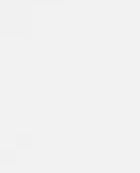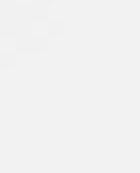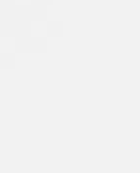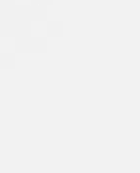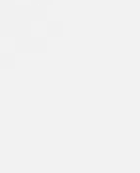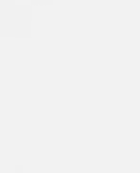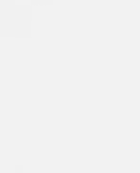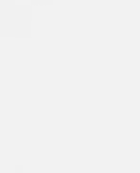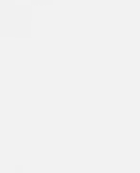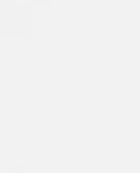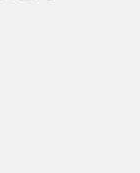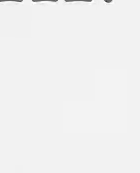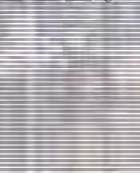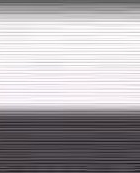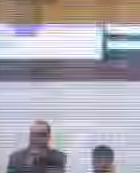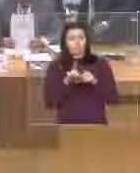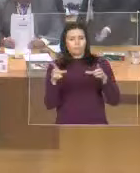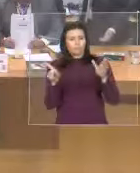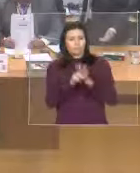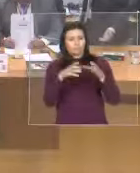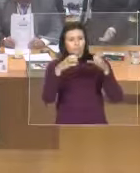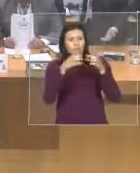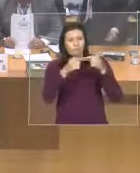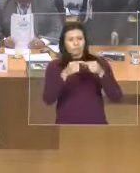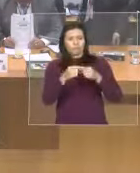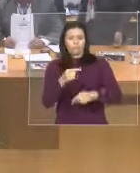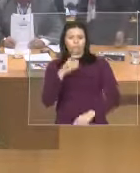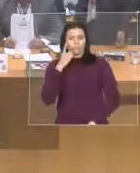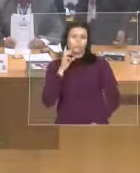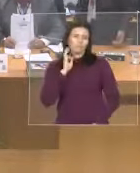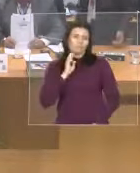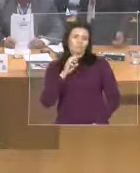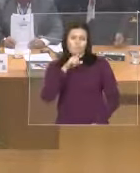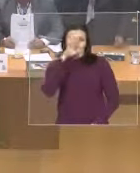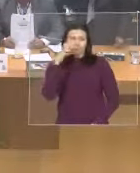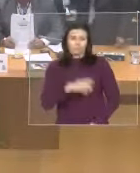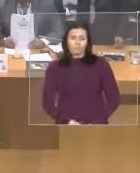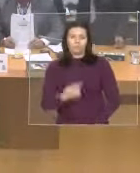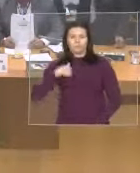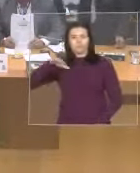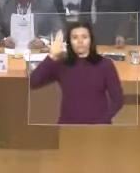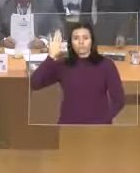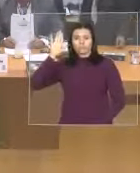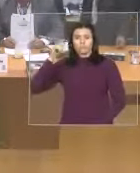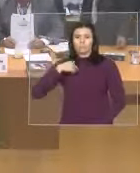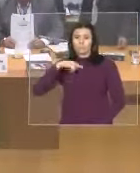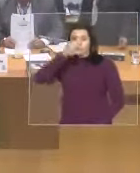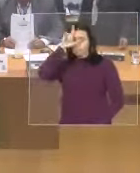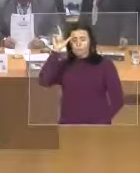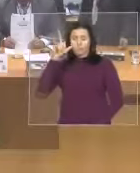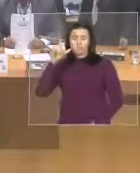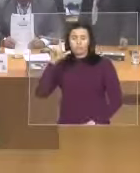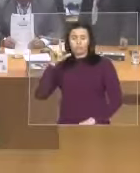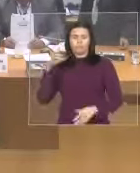contra. Assista. Seu presidente Atelino. Deputado. Pelo bloco, líder do bloco Unidos pelo